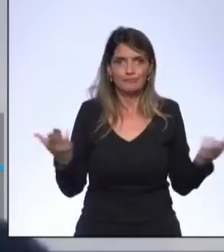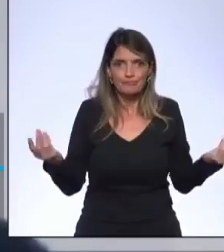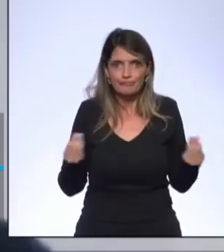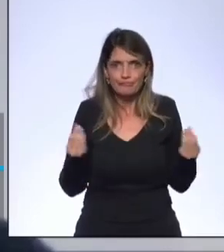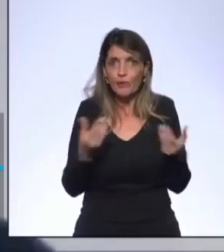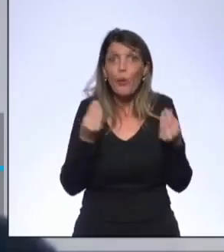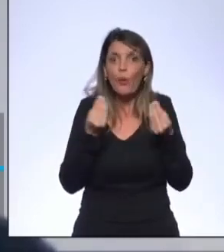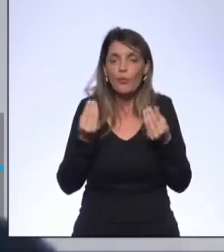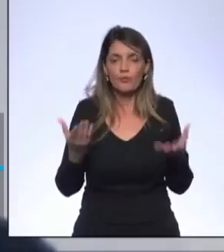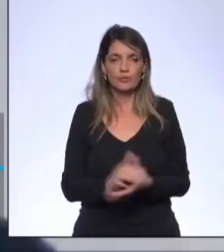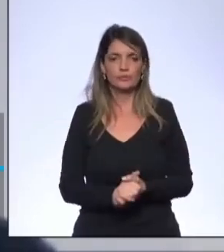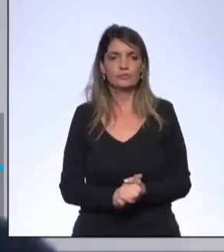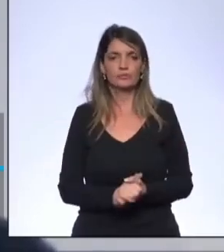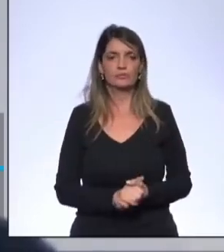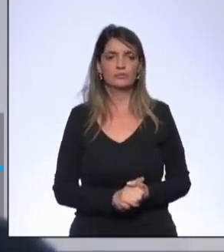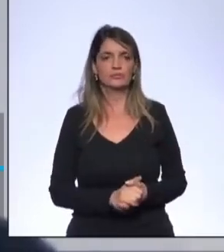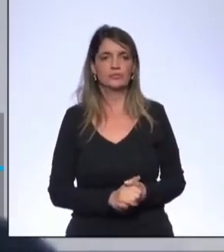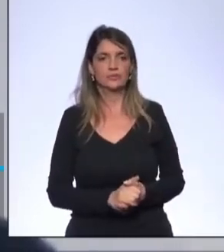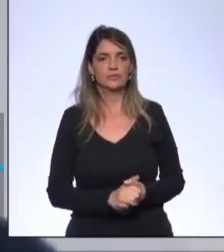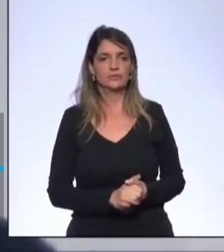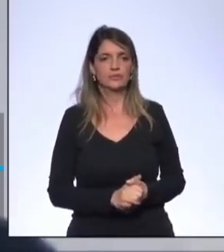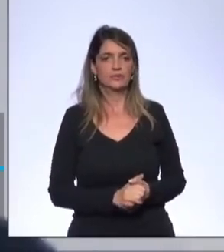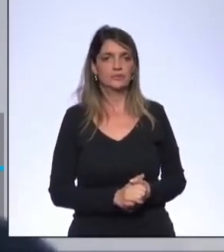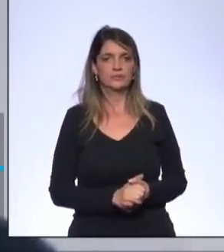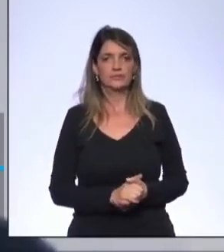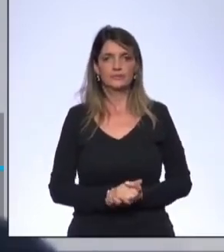assim: ô, João Sem